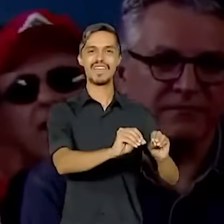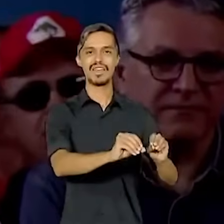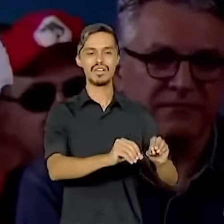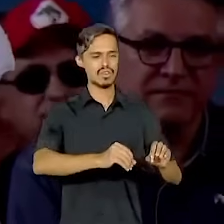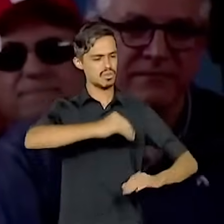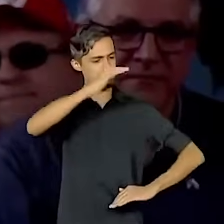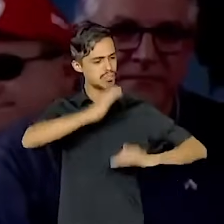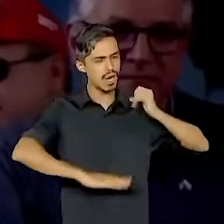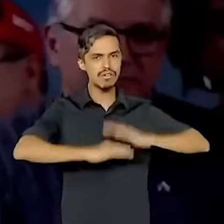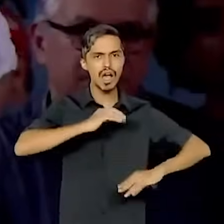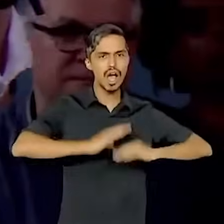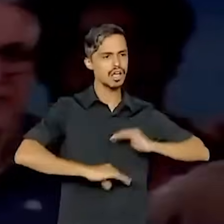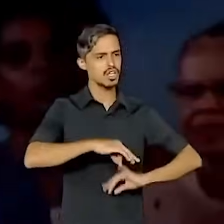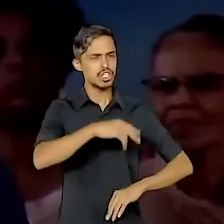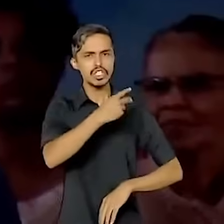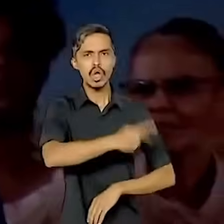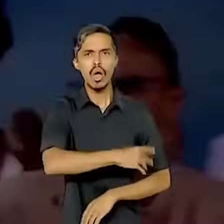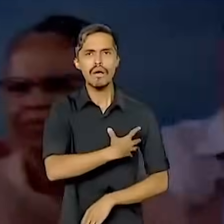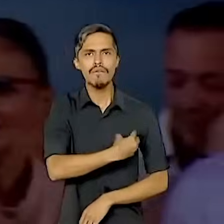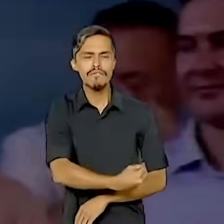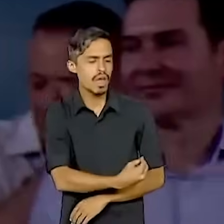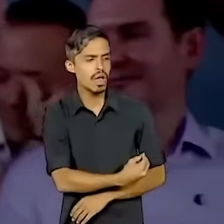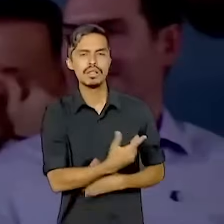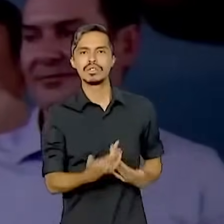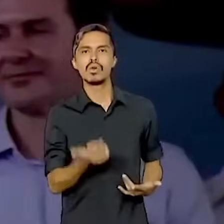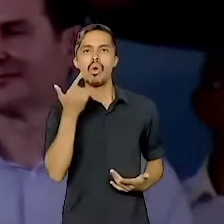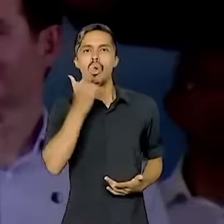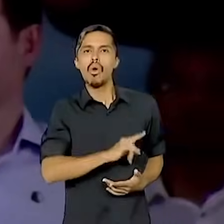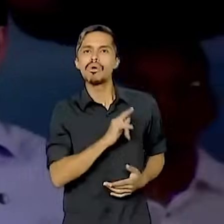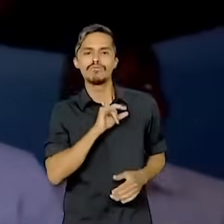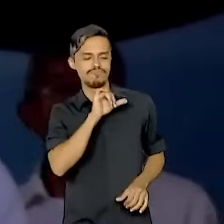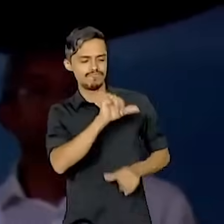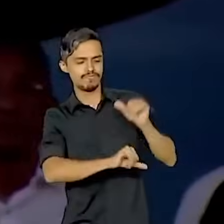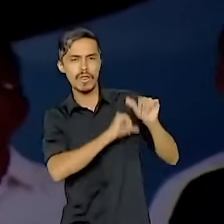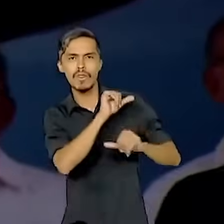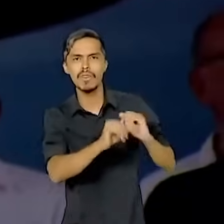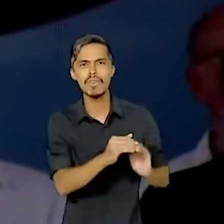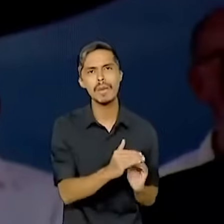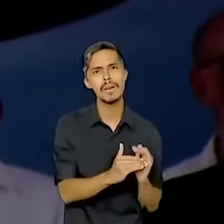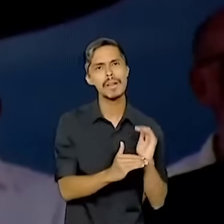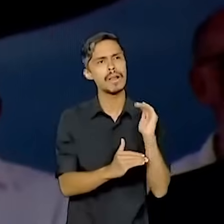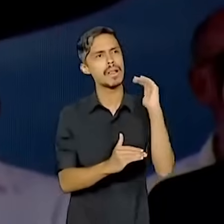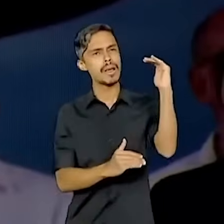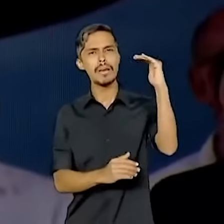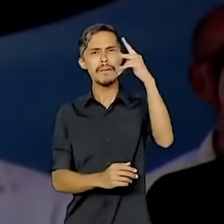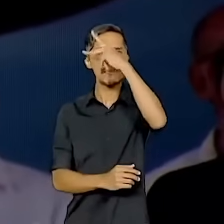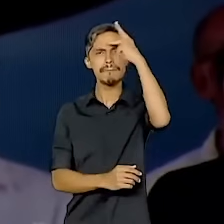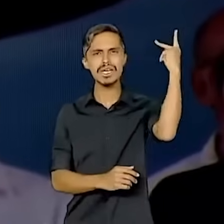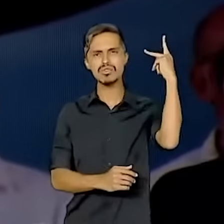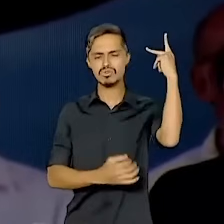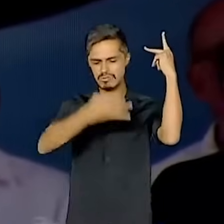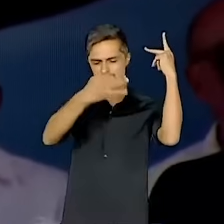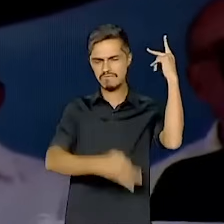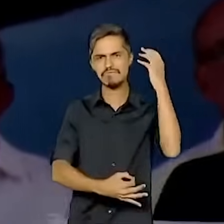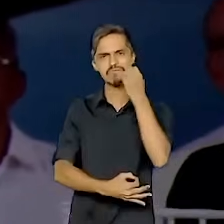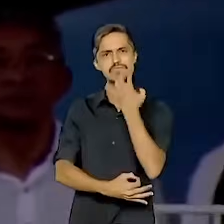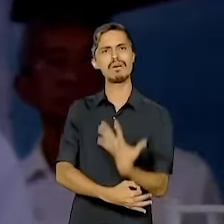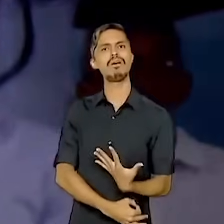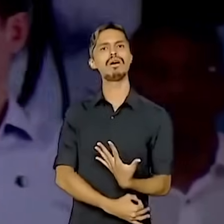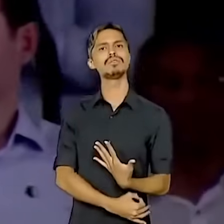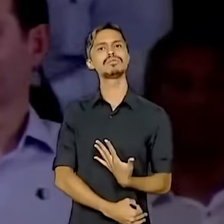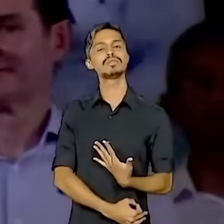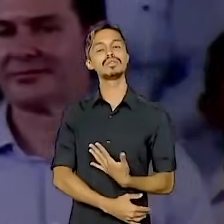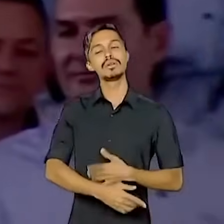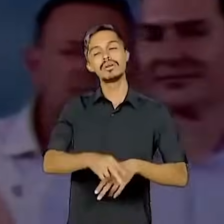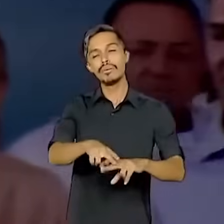profissão para que o filho dela possa se transformar numa pessoa definitivamente de bem. Por